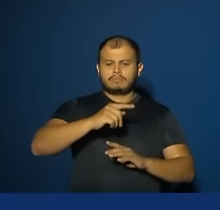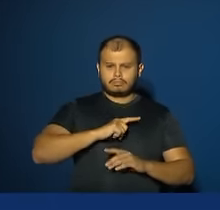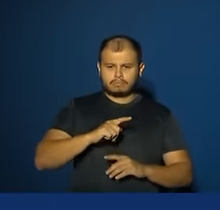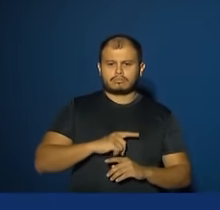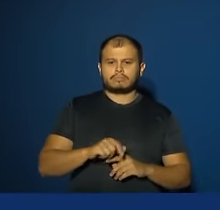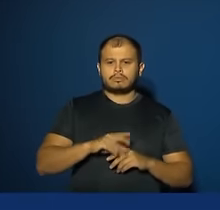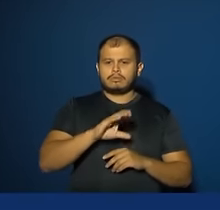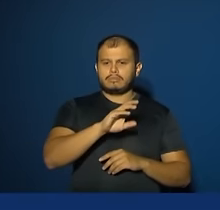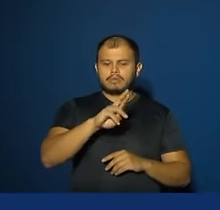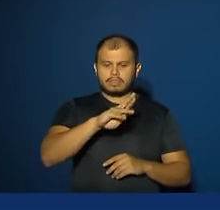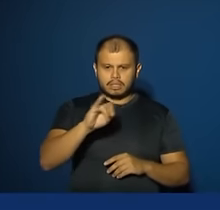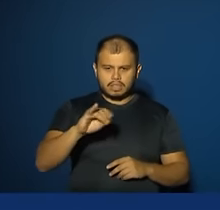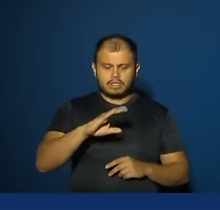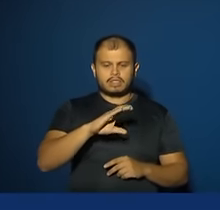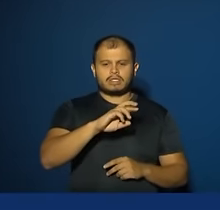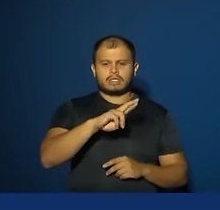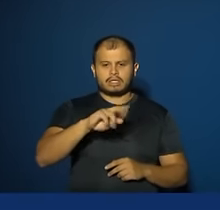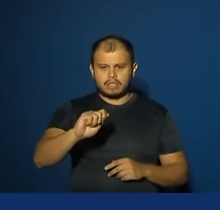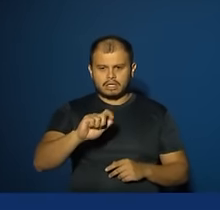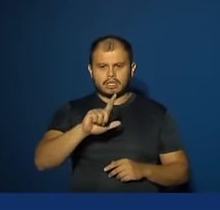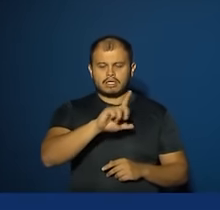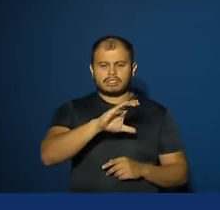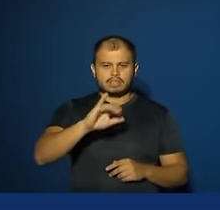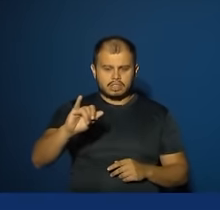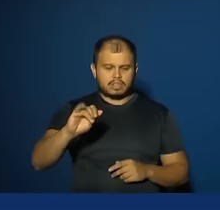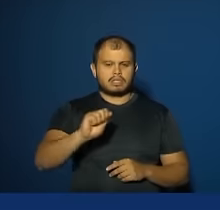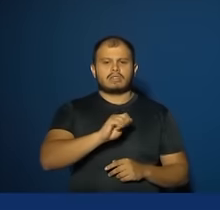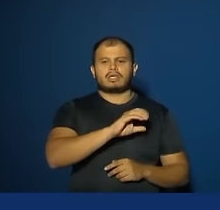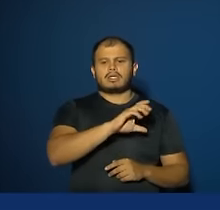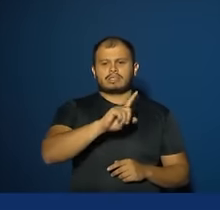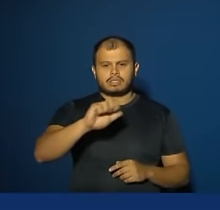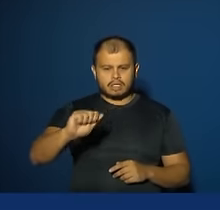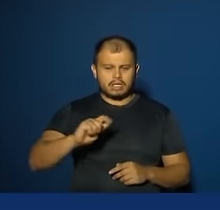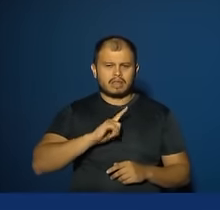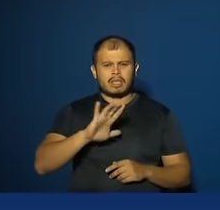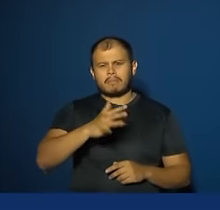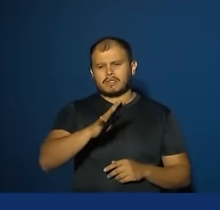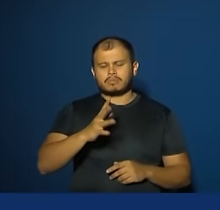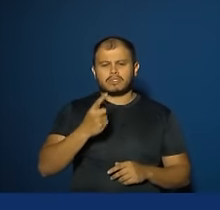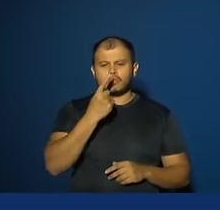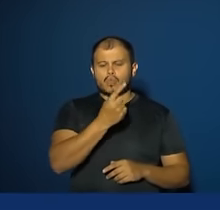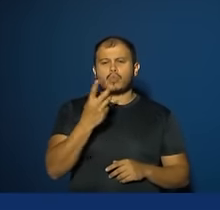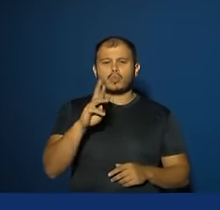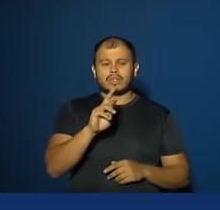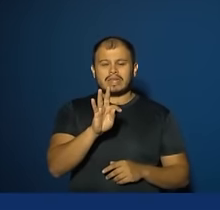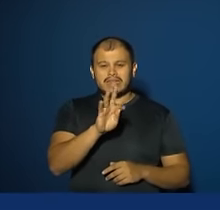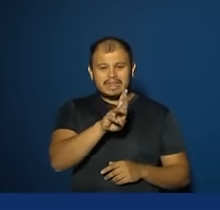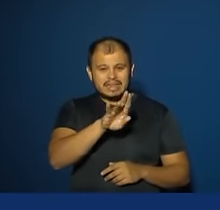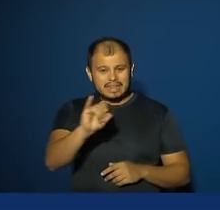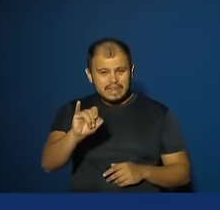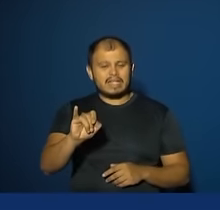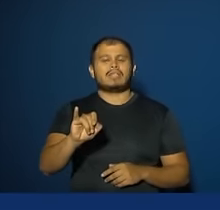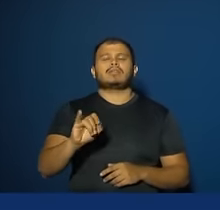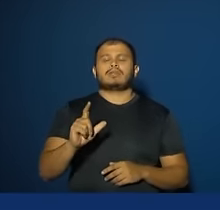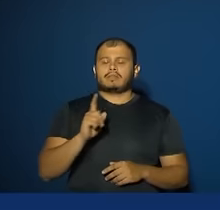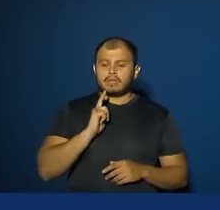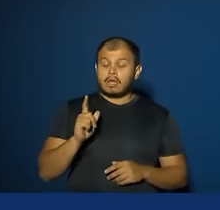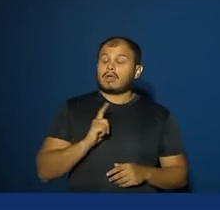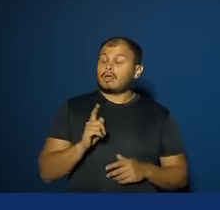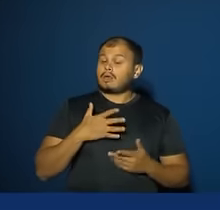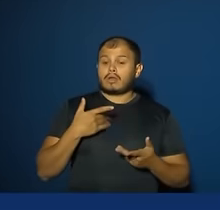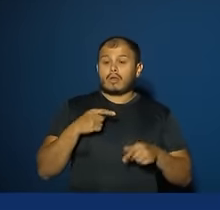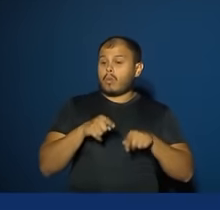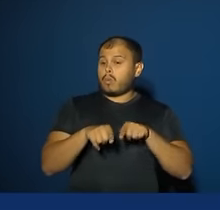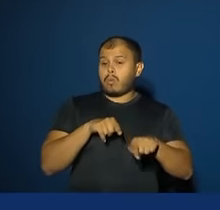estoque de CRI, CRA, LCI, SCA está mais ou menos por volta de 1 trilhão de reais. E não tem